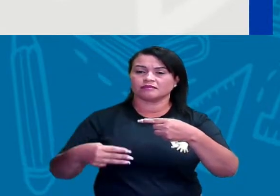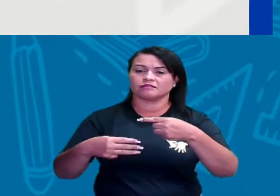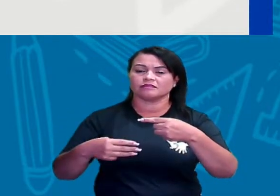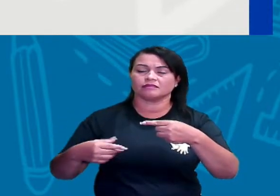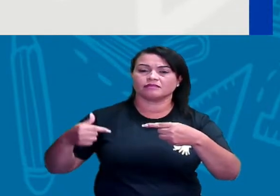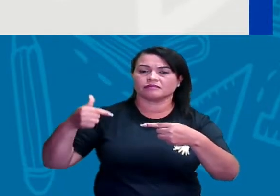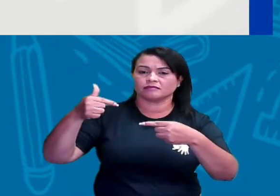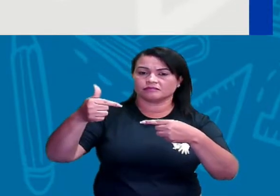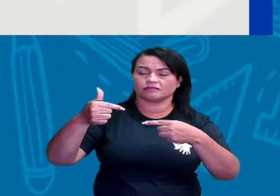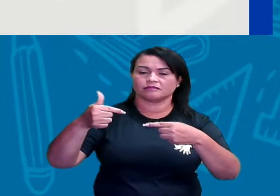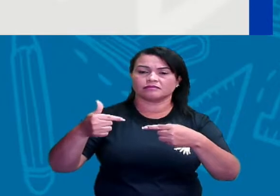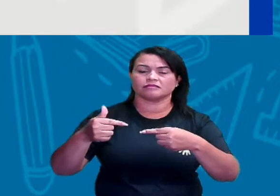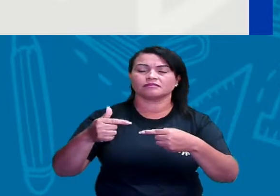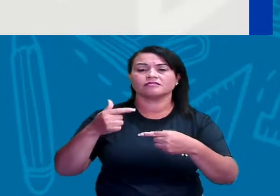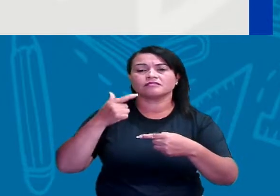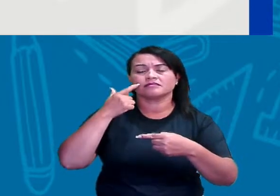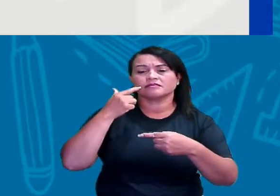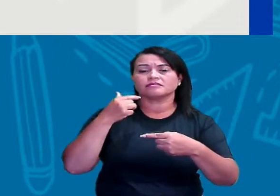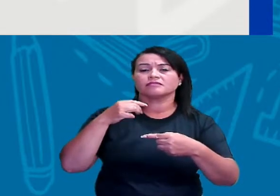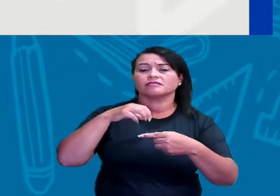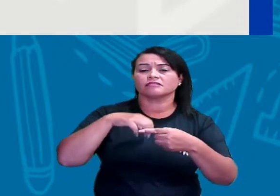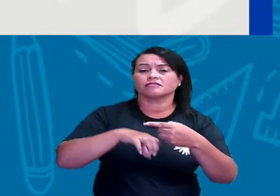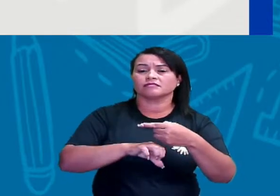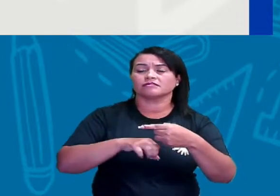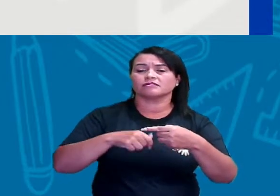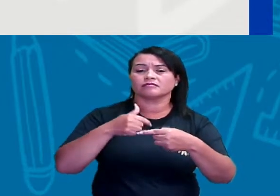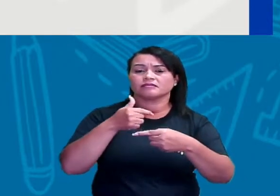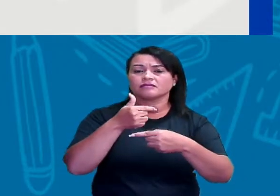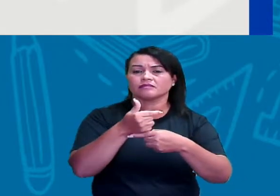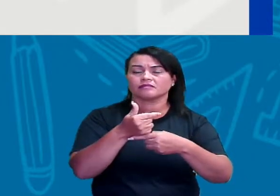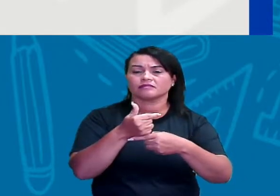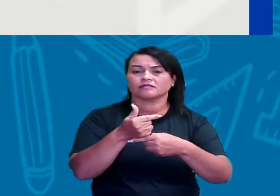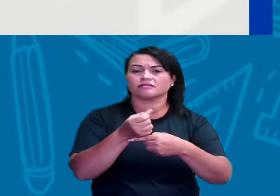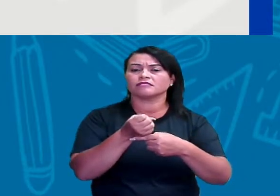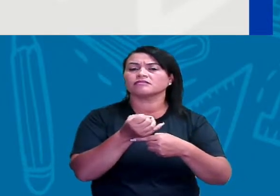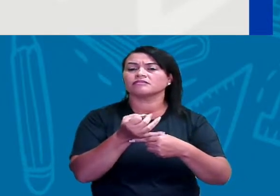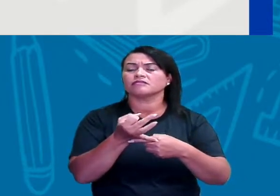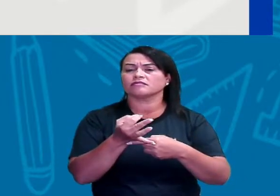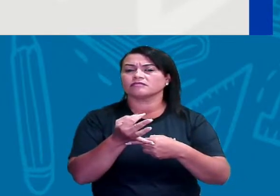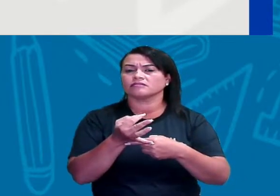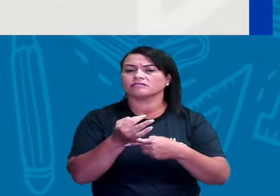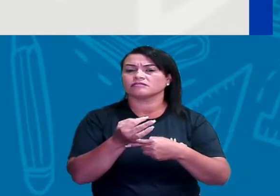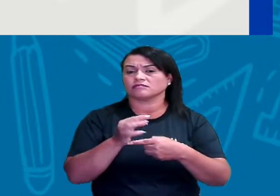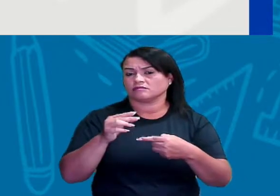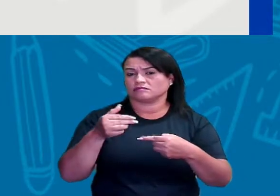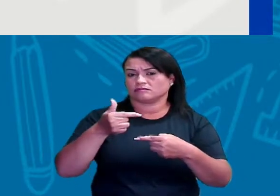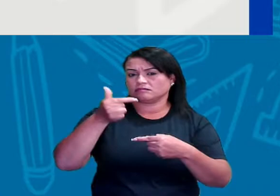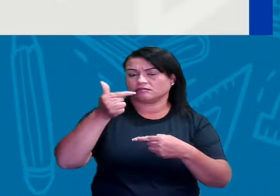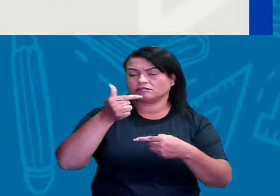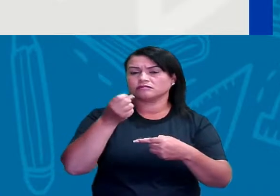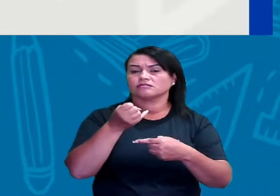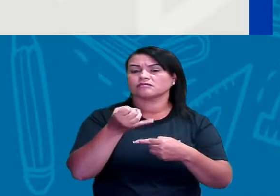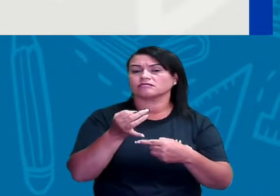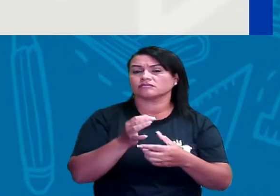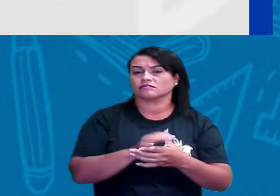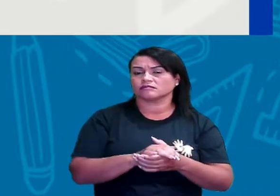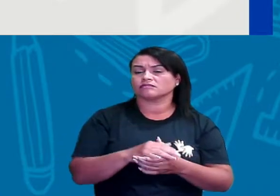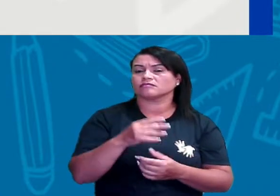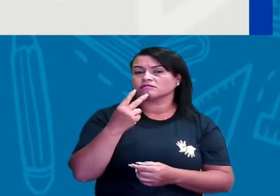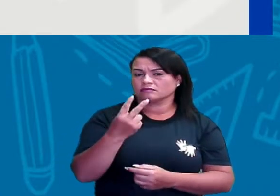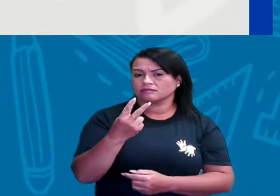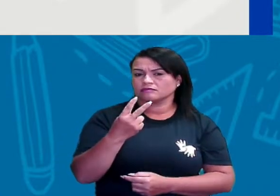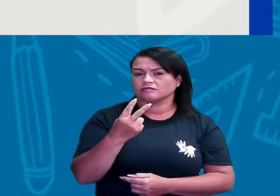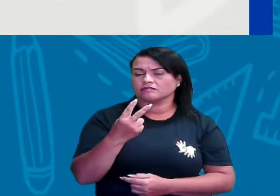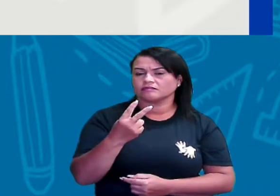multiplicamos cada um. 9 elevado a 2, eu vou querer o 9 quantas vezes? Se o meu expoente é 2, então eu vou querer 9 quantas vezes? 2